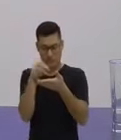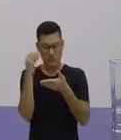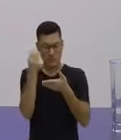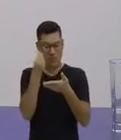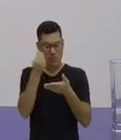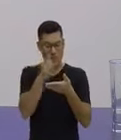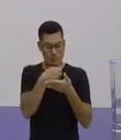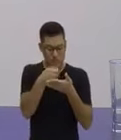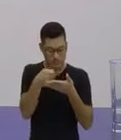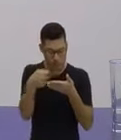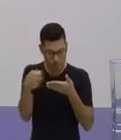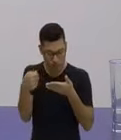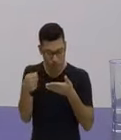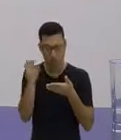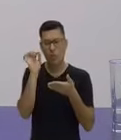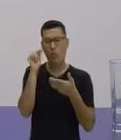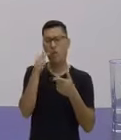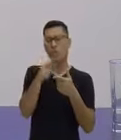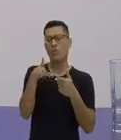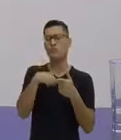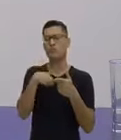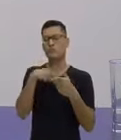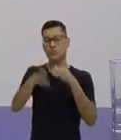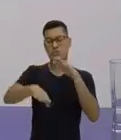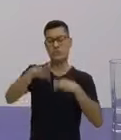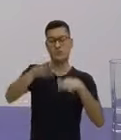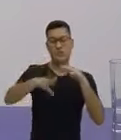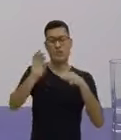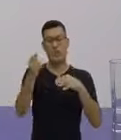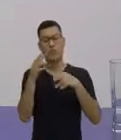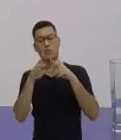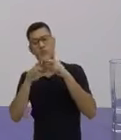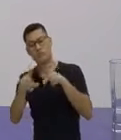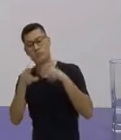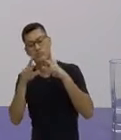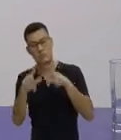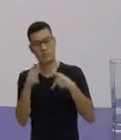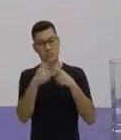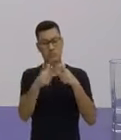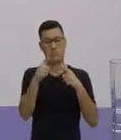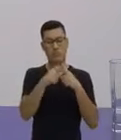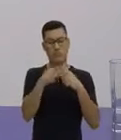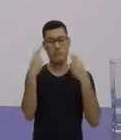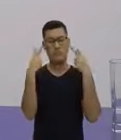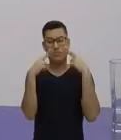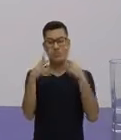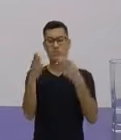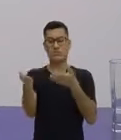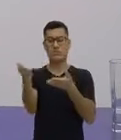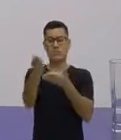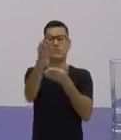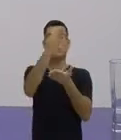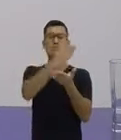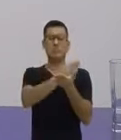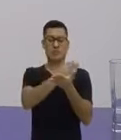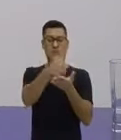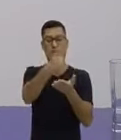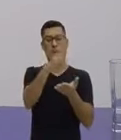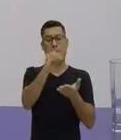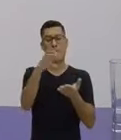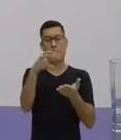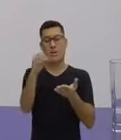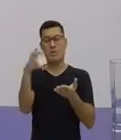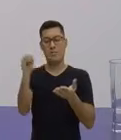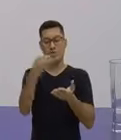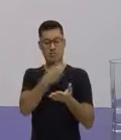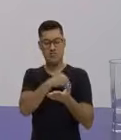que é que eu tenho de fixo aqui, o que é que eu tenho de variável aqui? Né? Nessa situação anterior aí, vocês viram, né, que os R$1.000 era a parte fixa. Então, se é